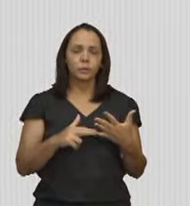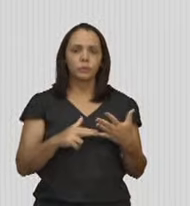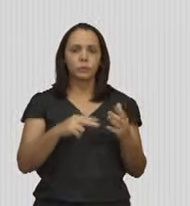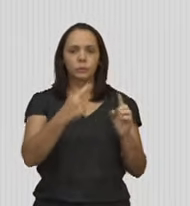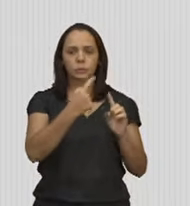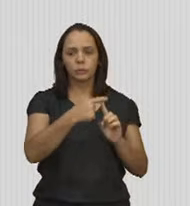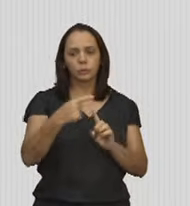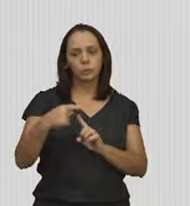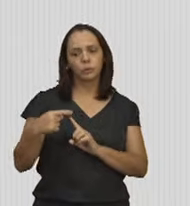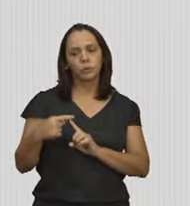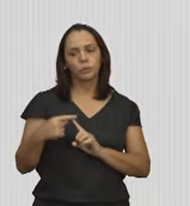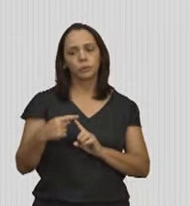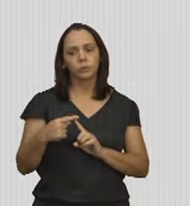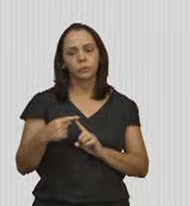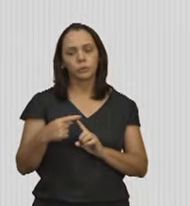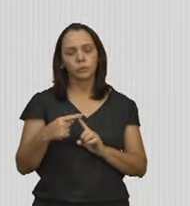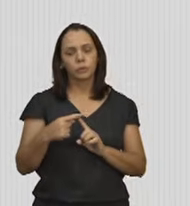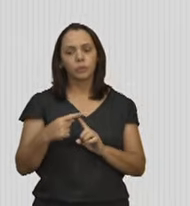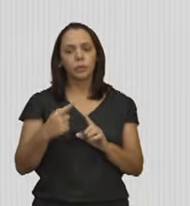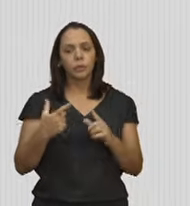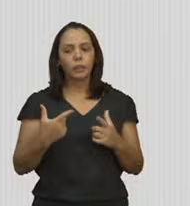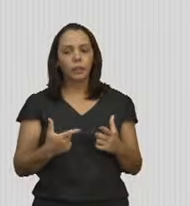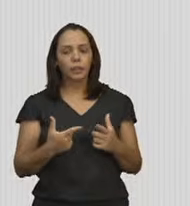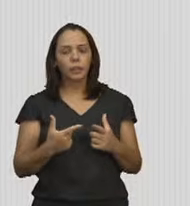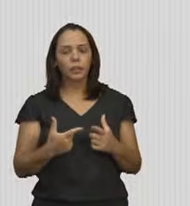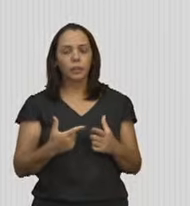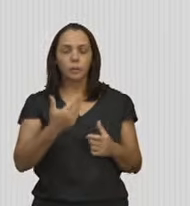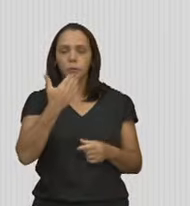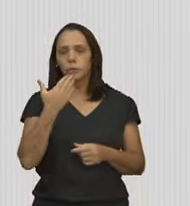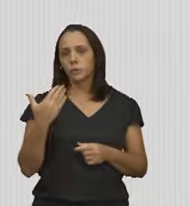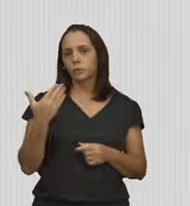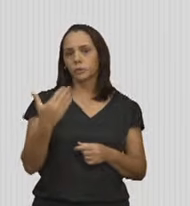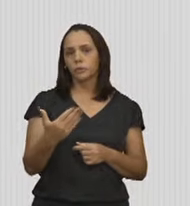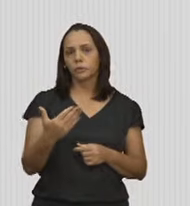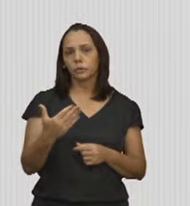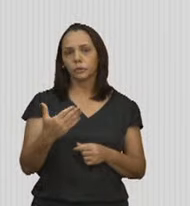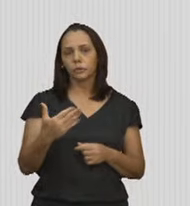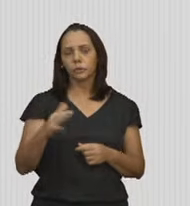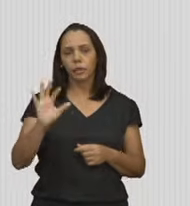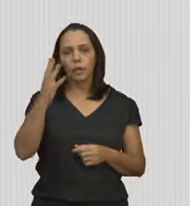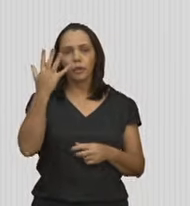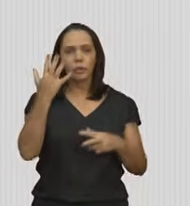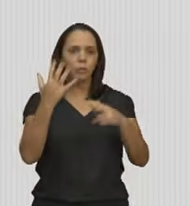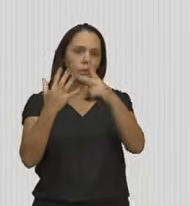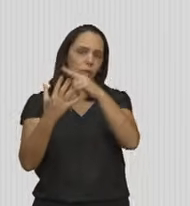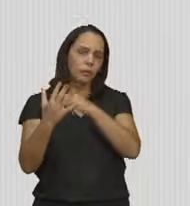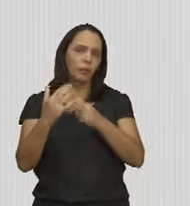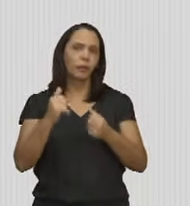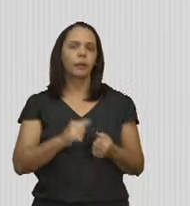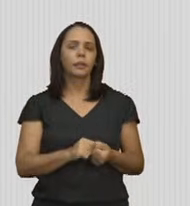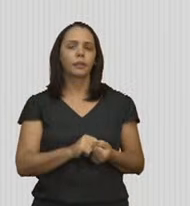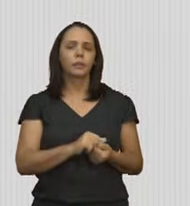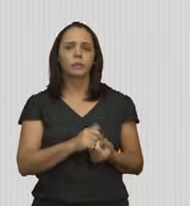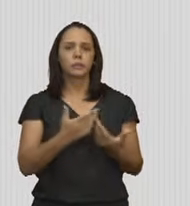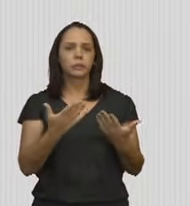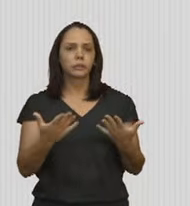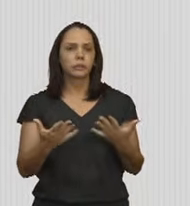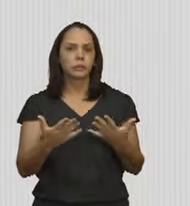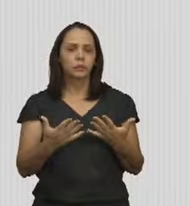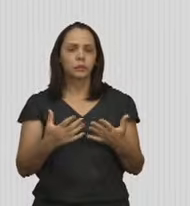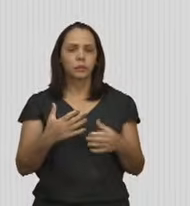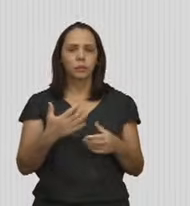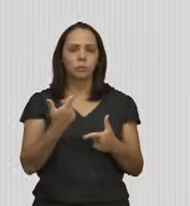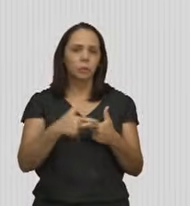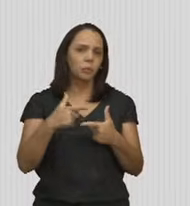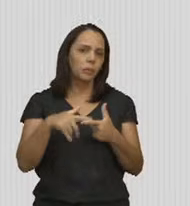tópicos aí que estão abrangidos por esse tema, que vai desde pedidos de poda de árvores, até questões mais